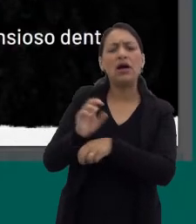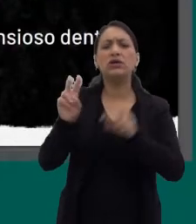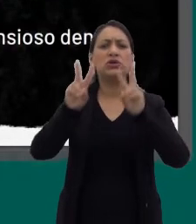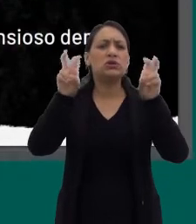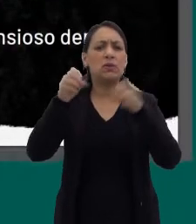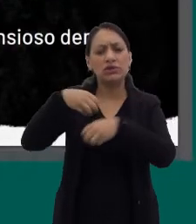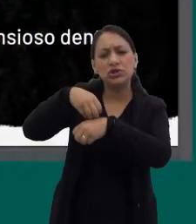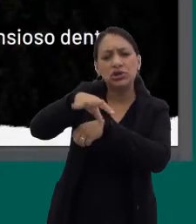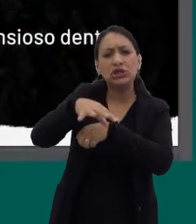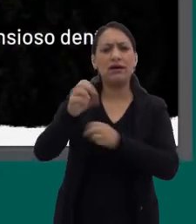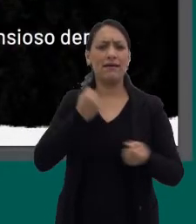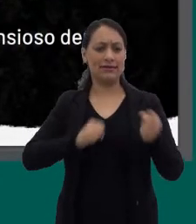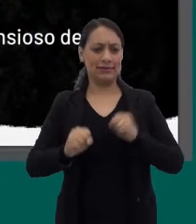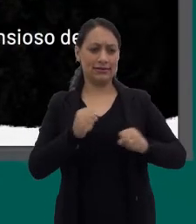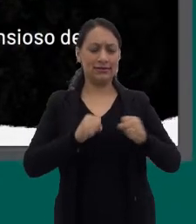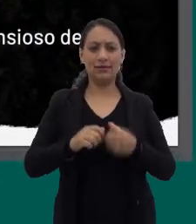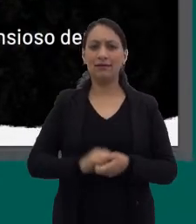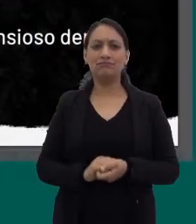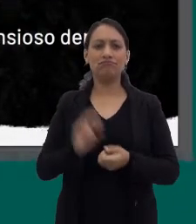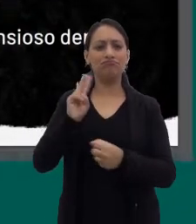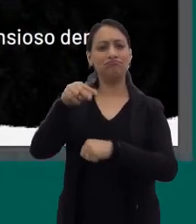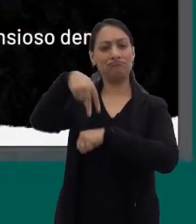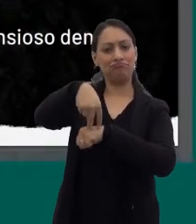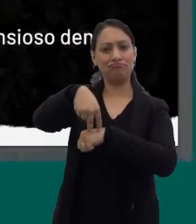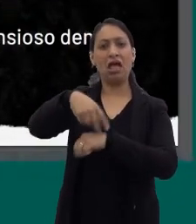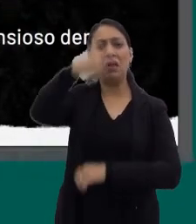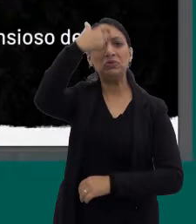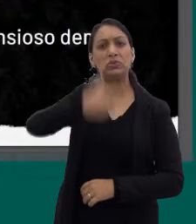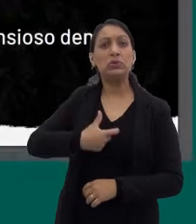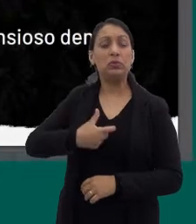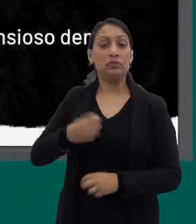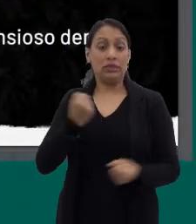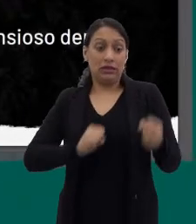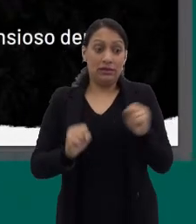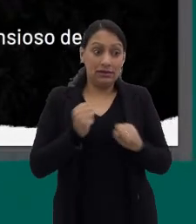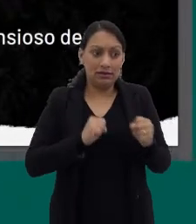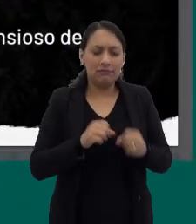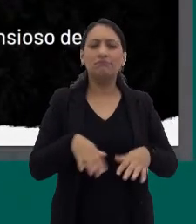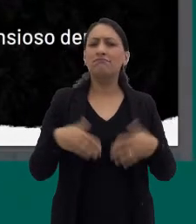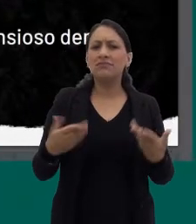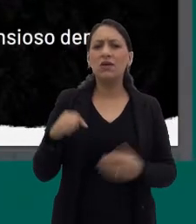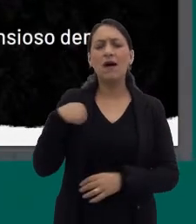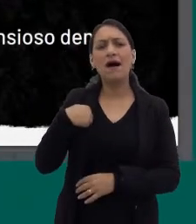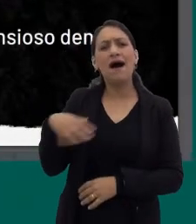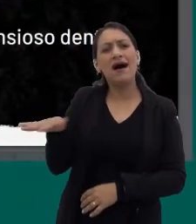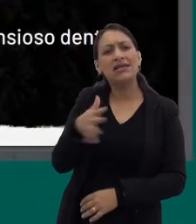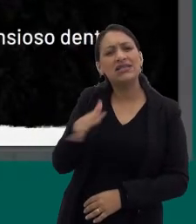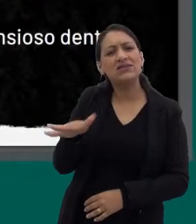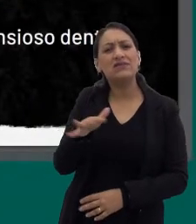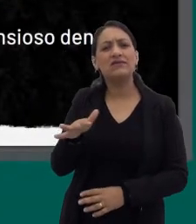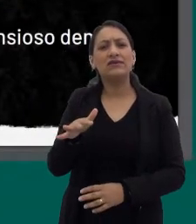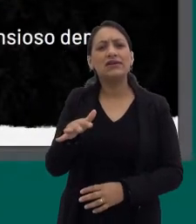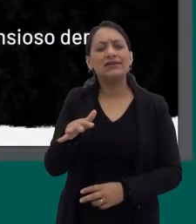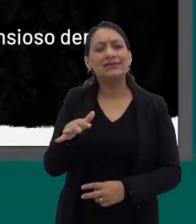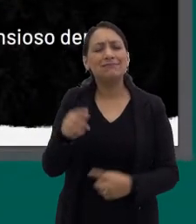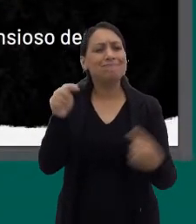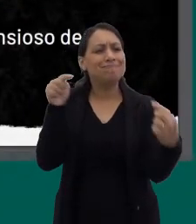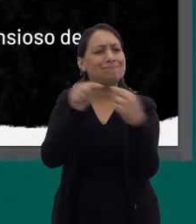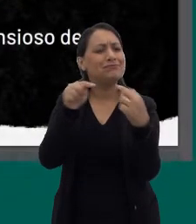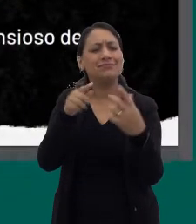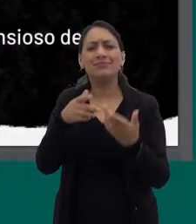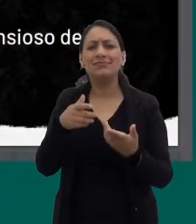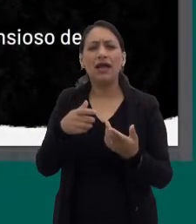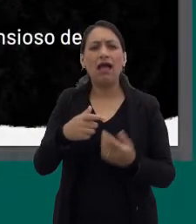se colocando enquanto pessoas ansiosas, e aí a gente está ali, às vezes, se identificando com aquilo e